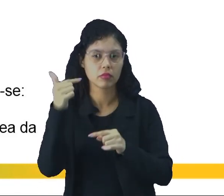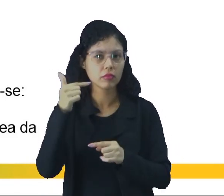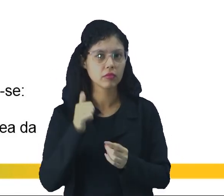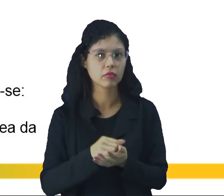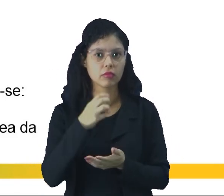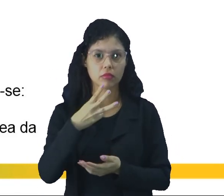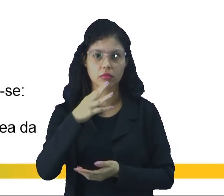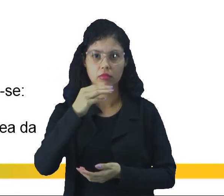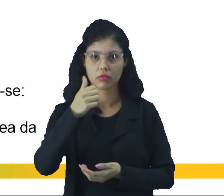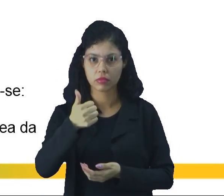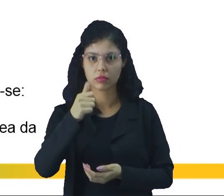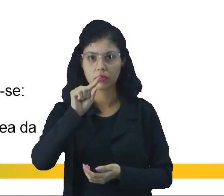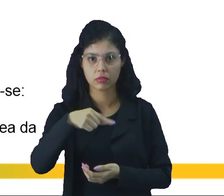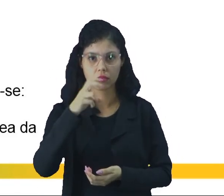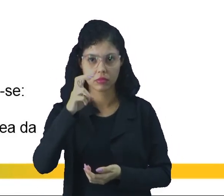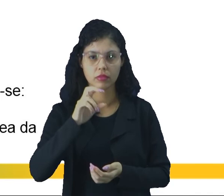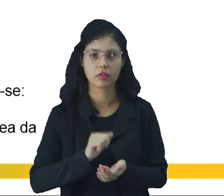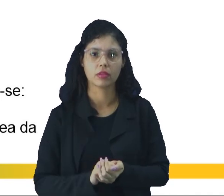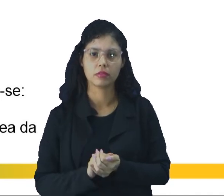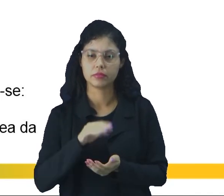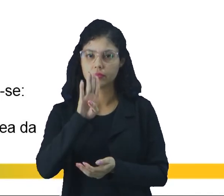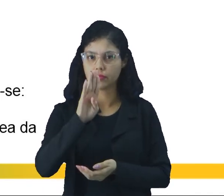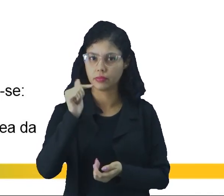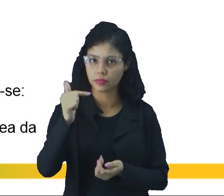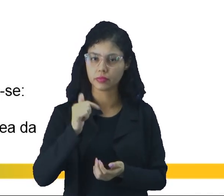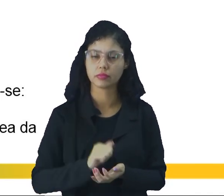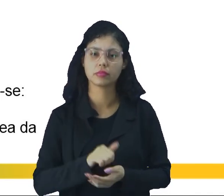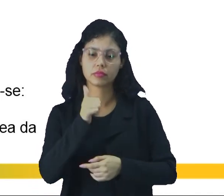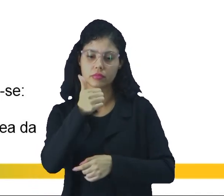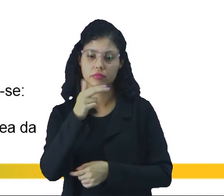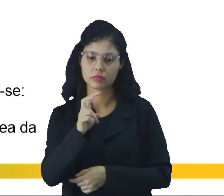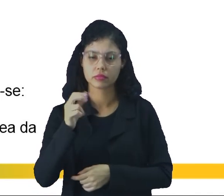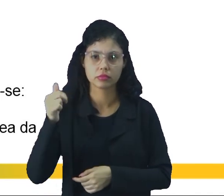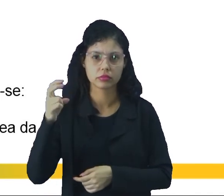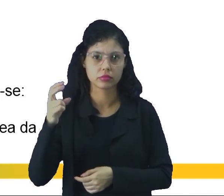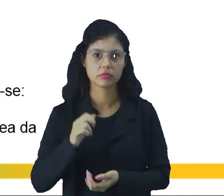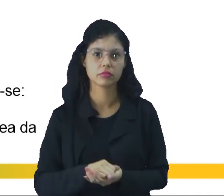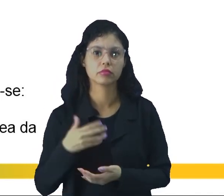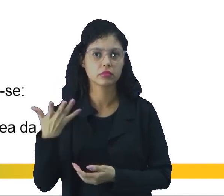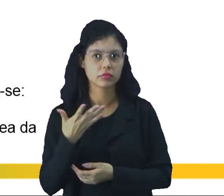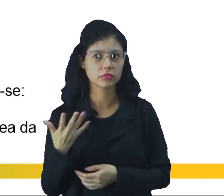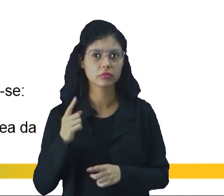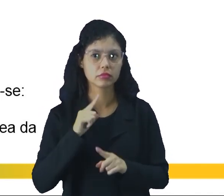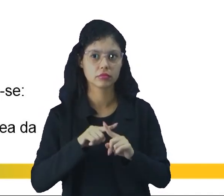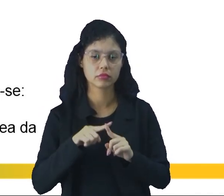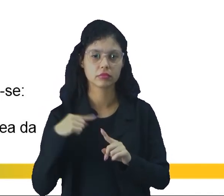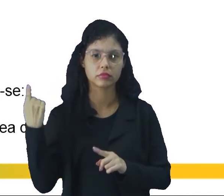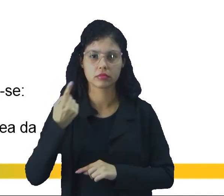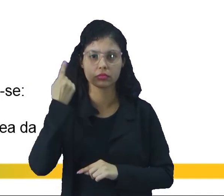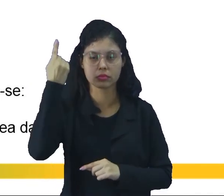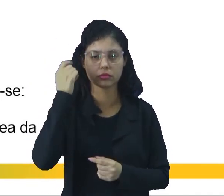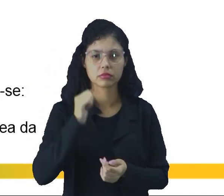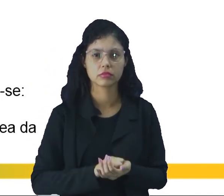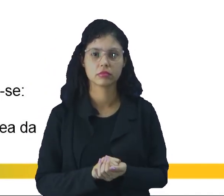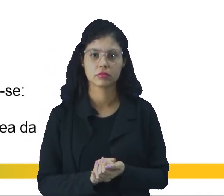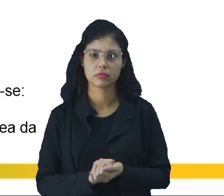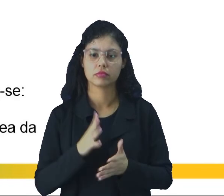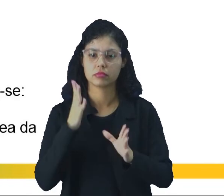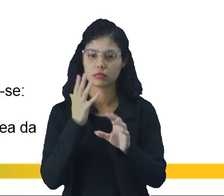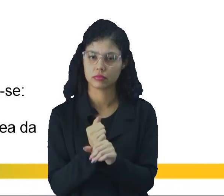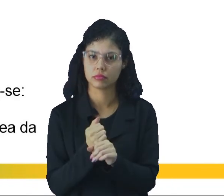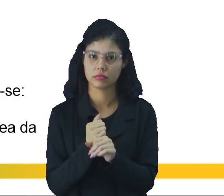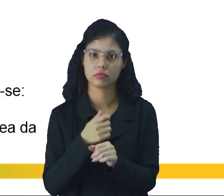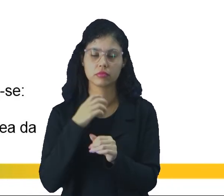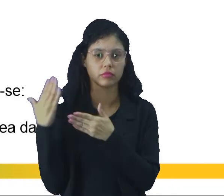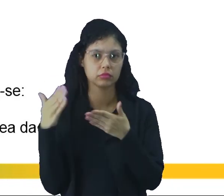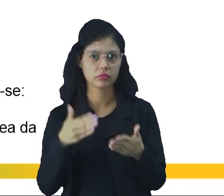aqui, 31,5. Área B2, 15, 15, base vezes a altura sobre 2. Se eu fizer a soma,